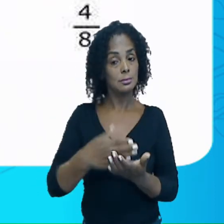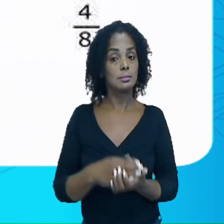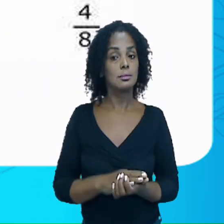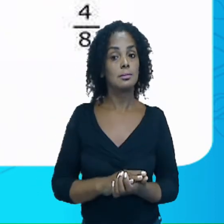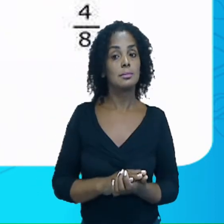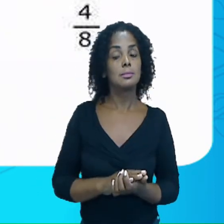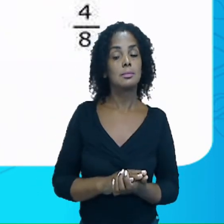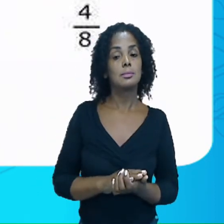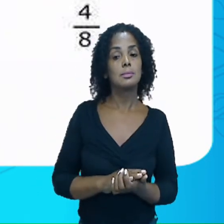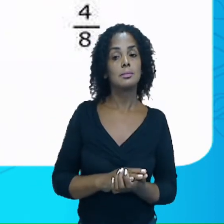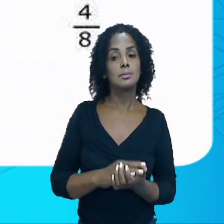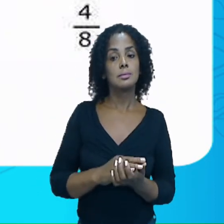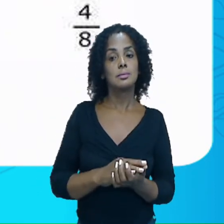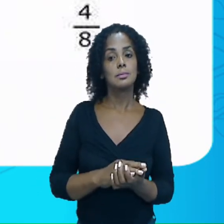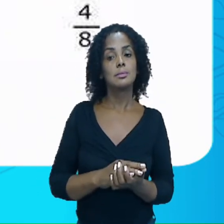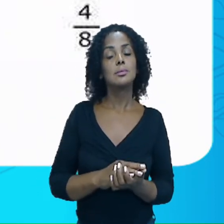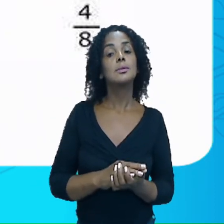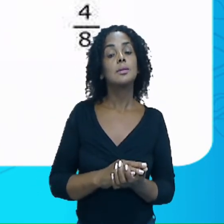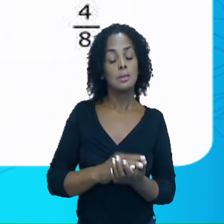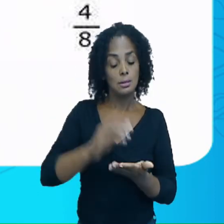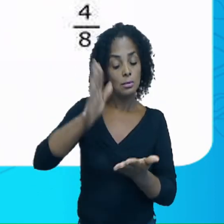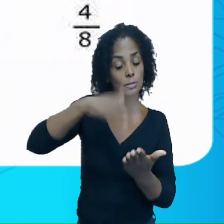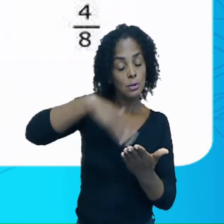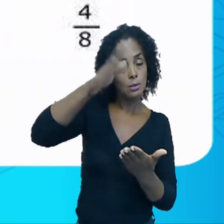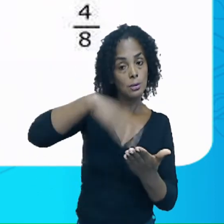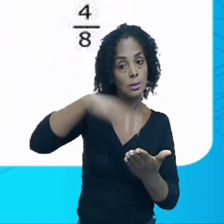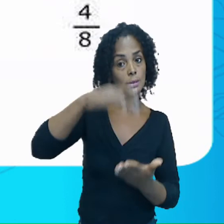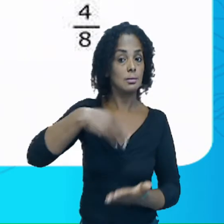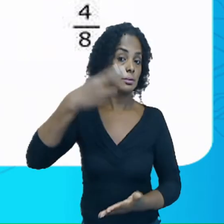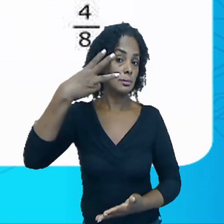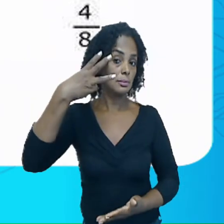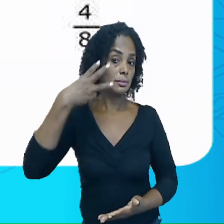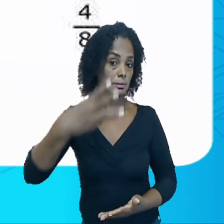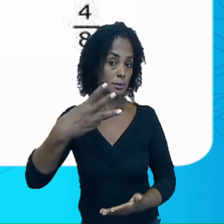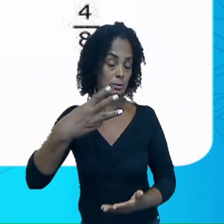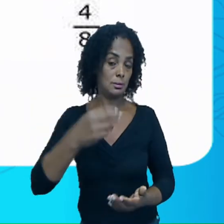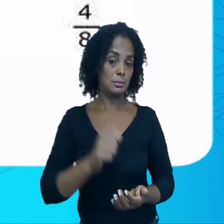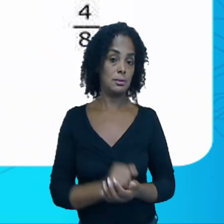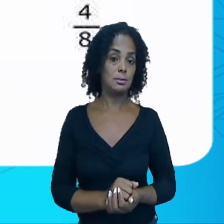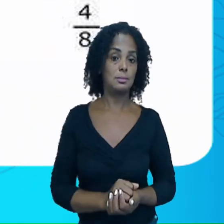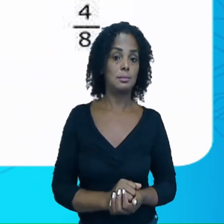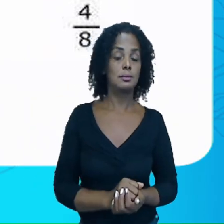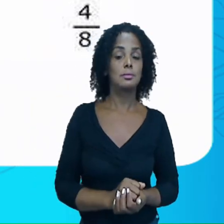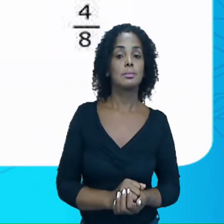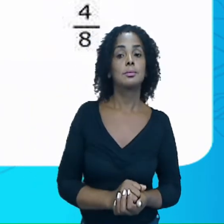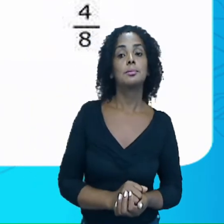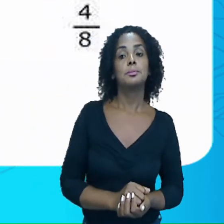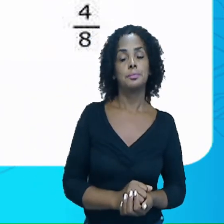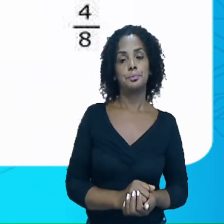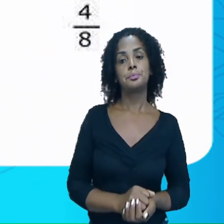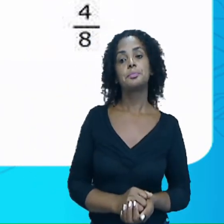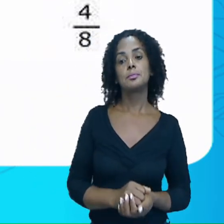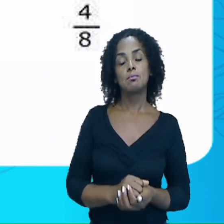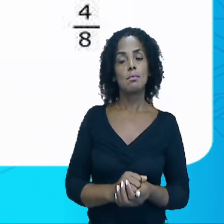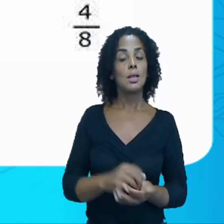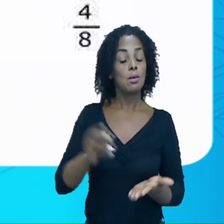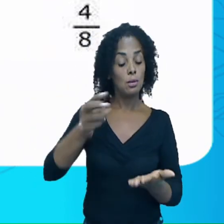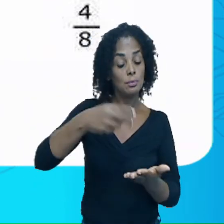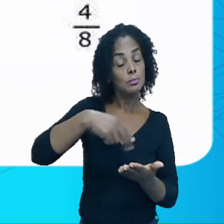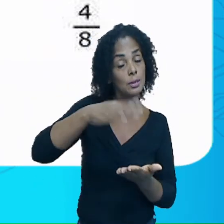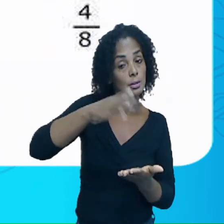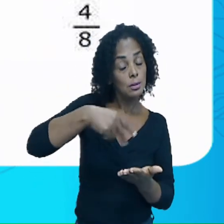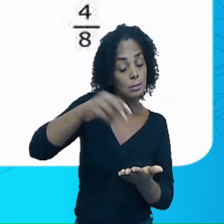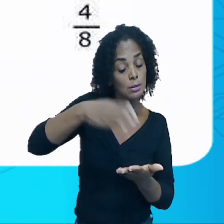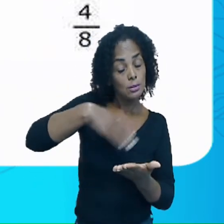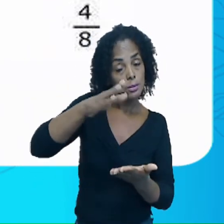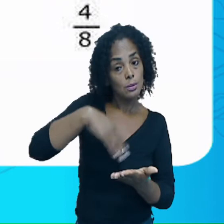representado o colorido. 3 partes, eu colori de 6, que é o total desta